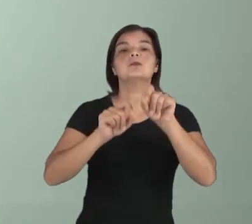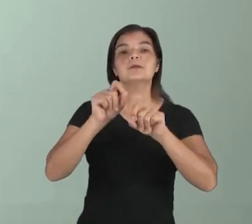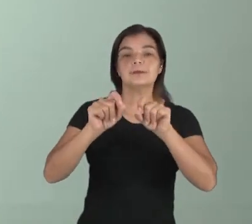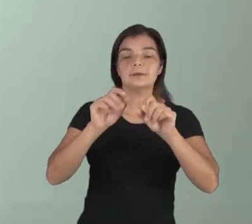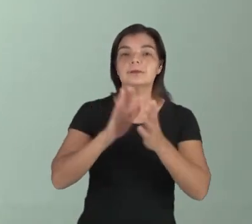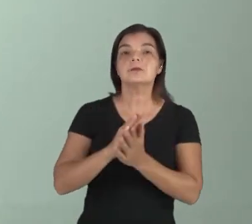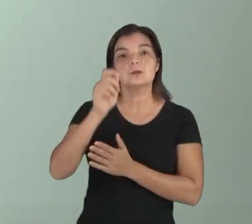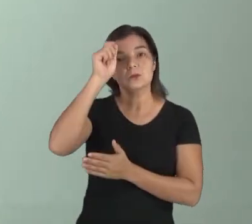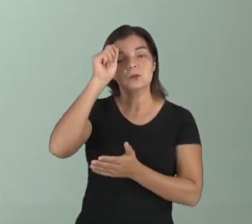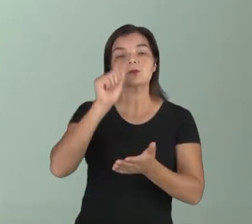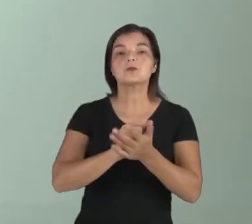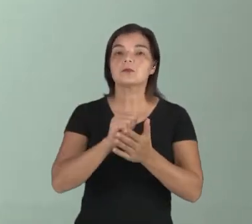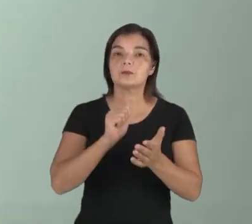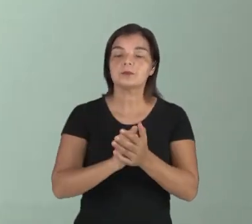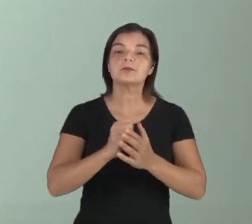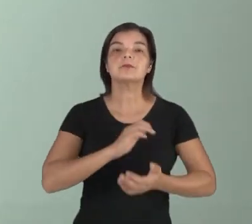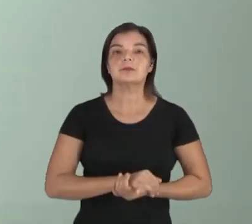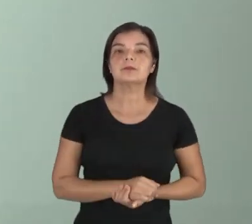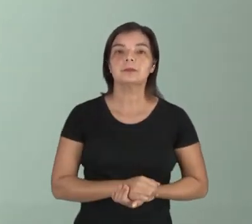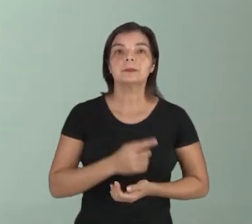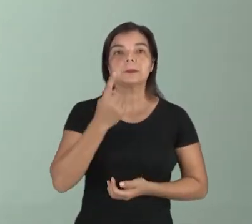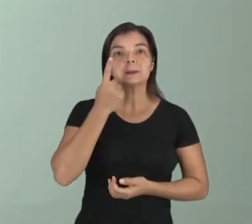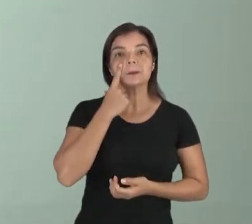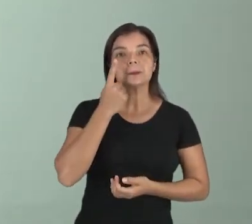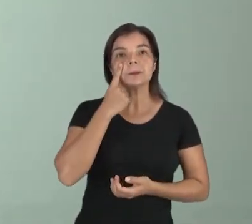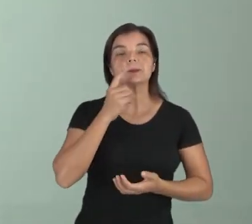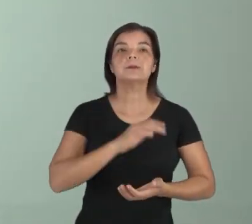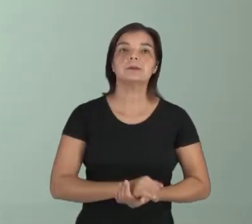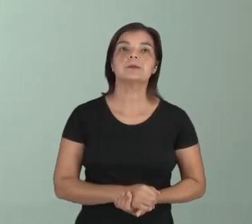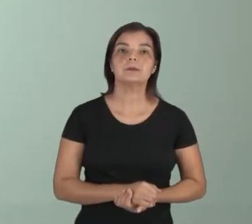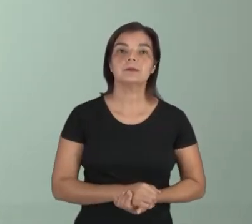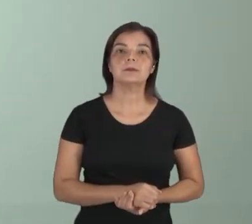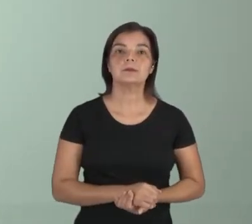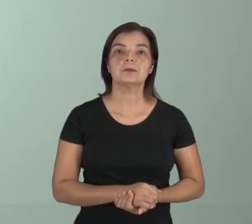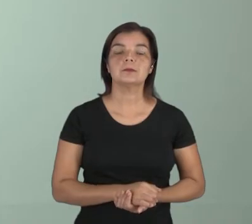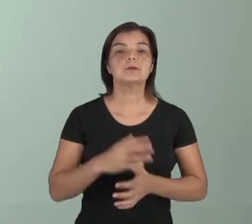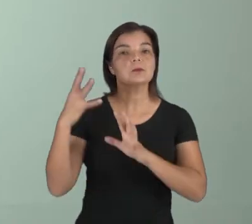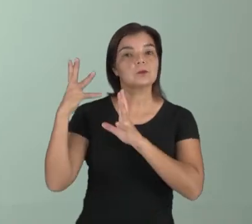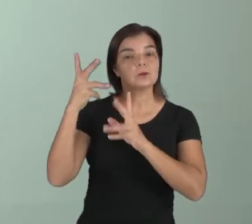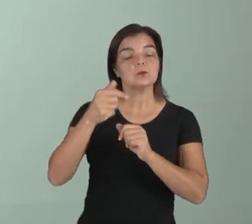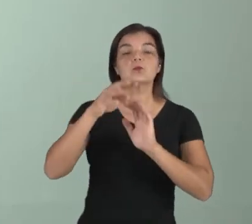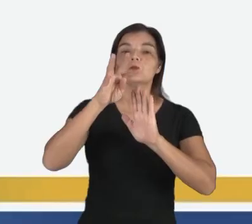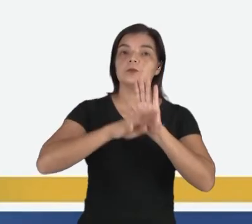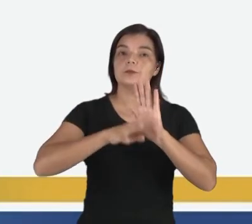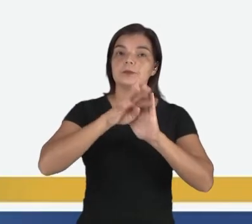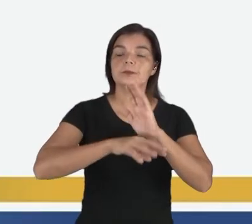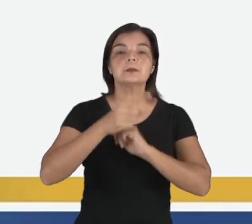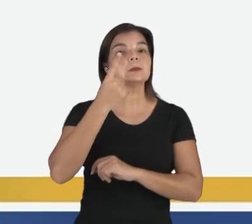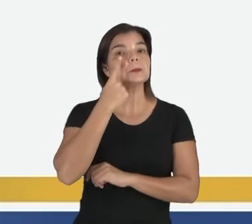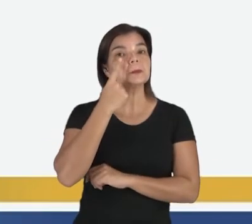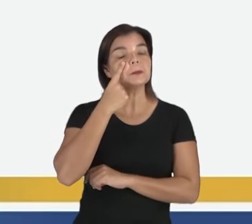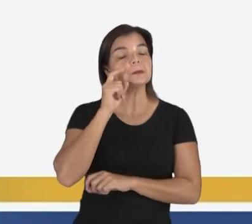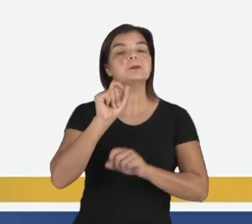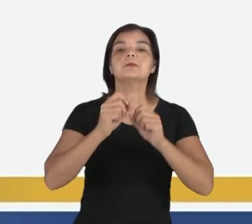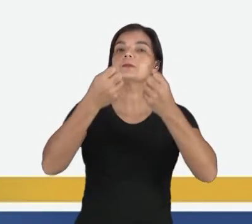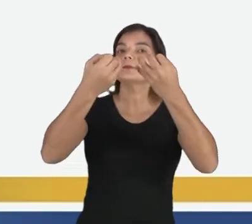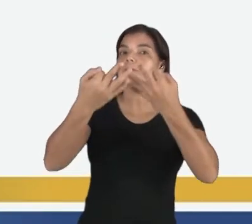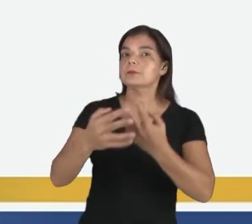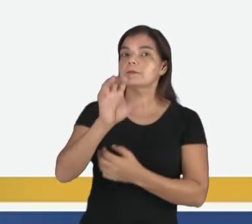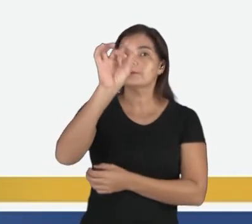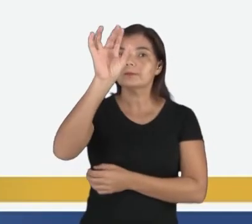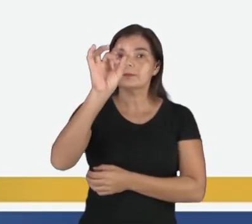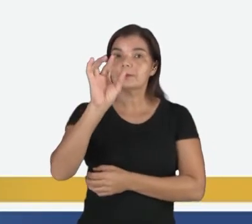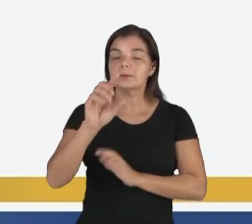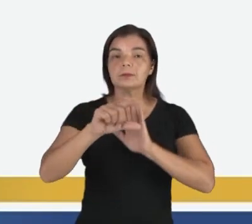a autora escreveu. Vamos lá. Vamos retomar o texto, observem, e vamos falar sobre